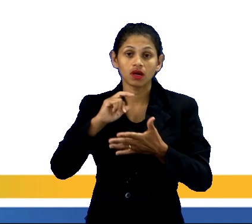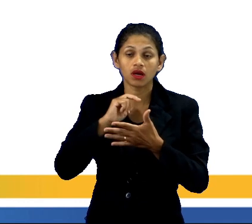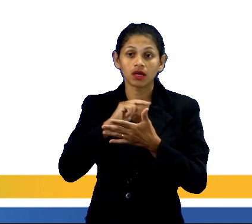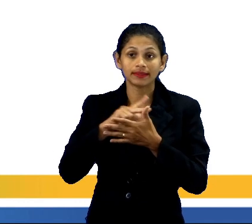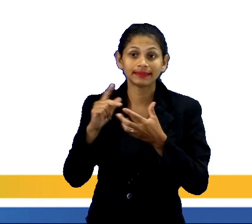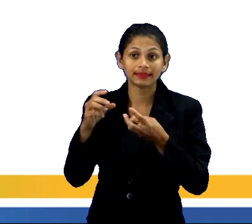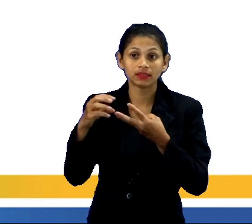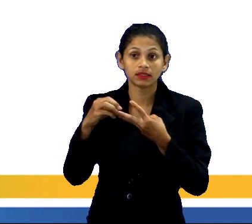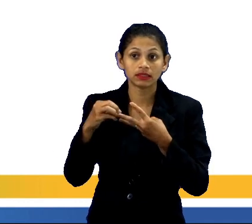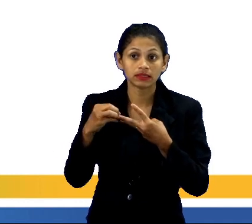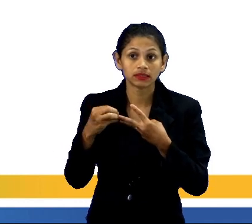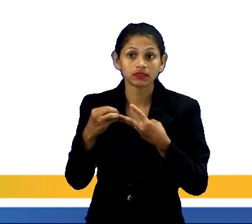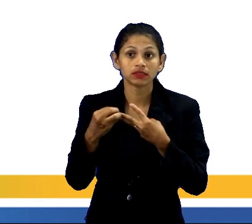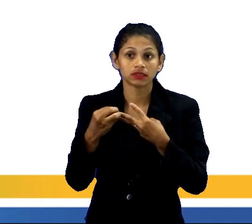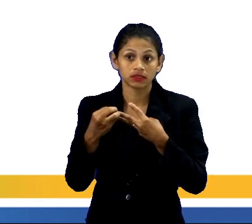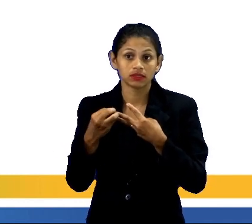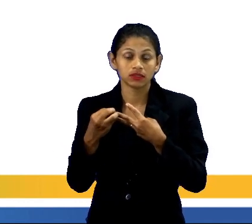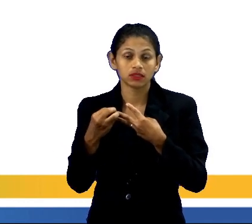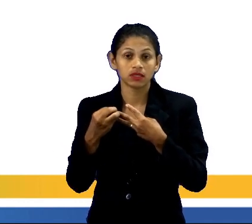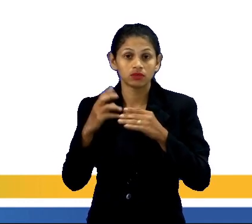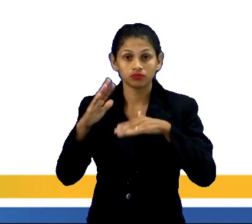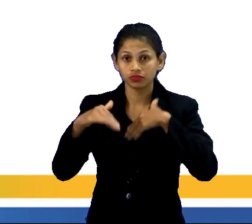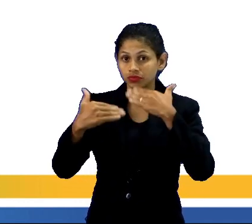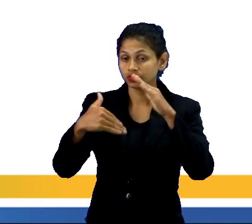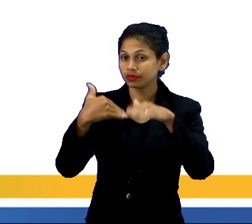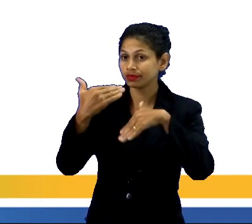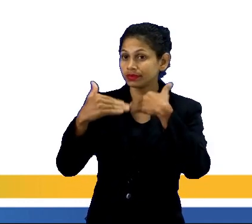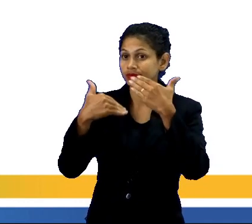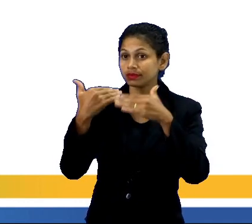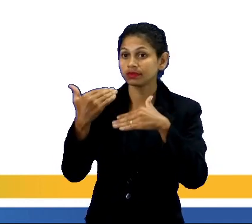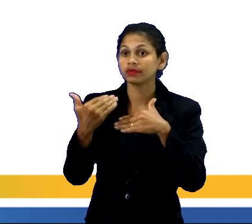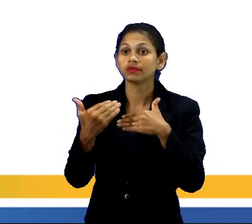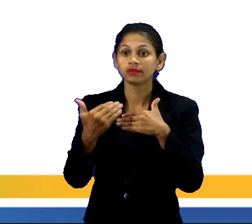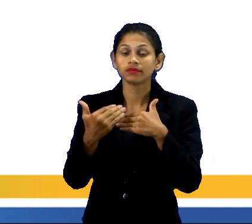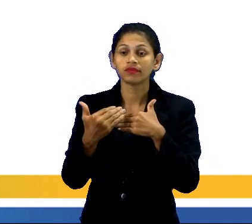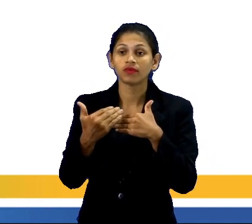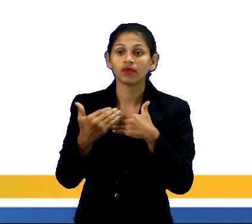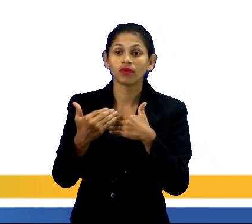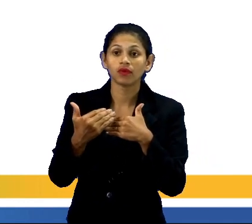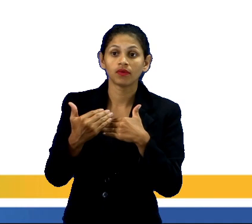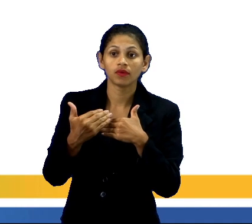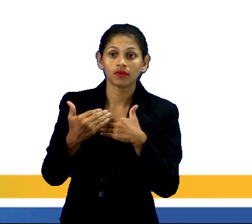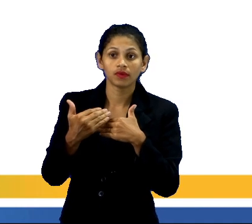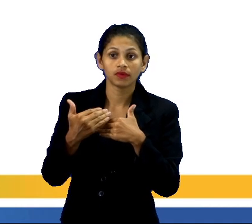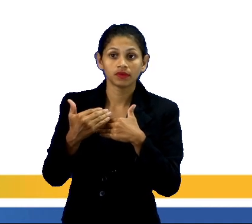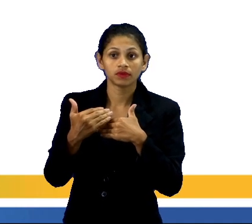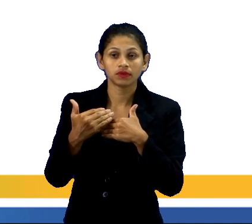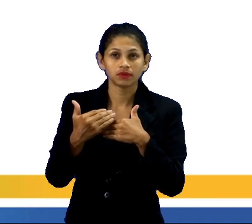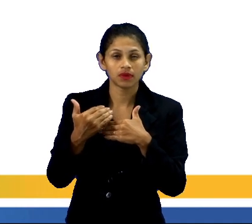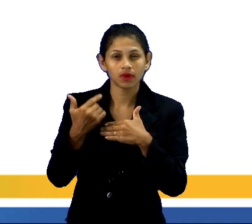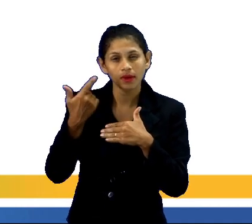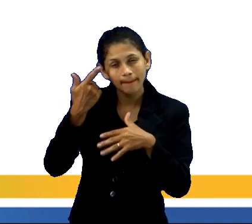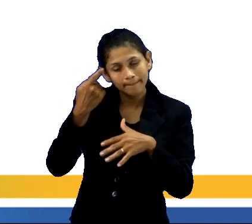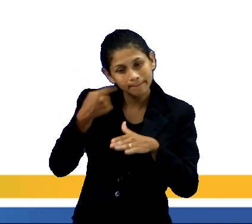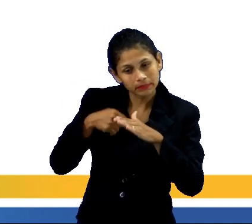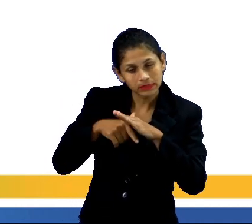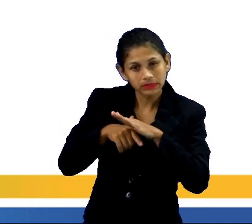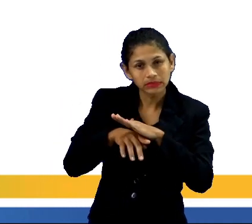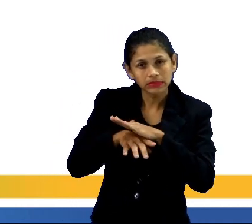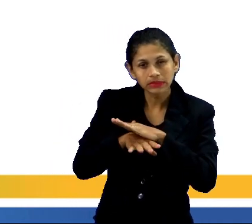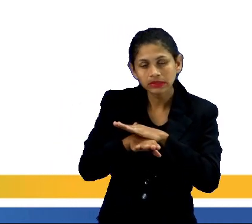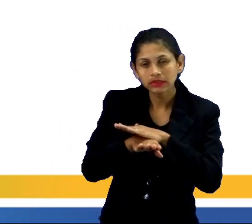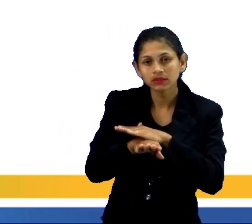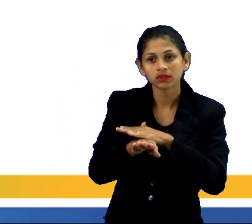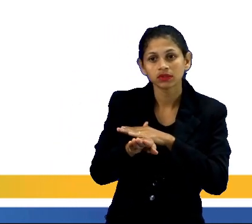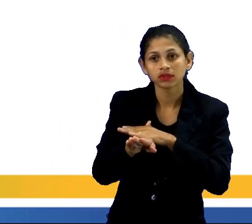desenvolvem, né, essa capacidade de passar desapercebida ali pelo nosso sistema imune. Então, para escapar ali do ataque,